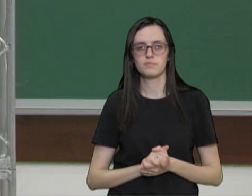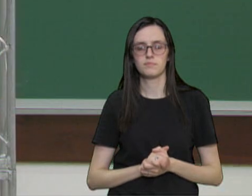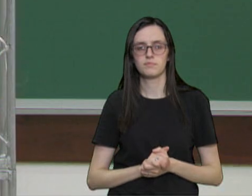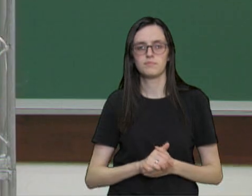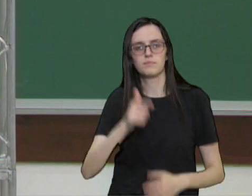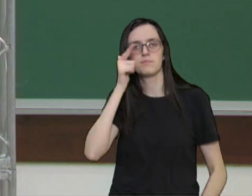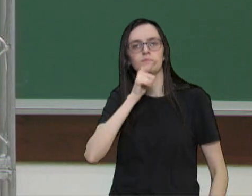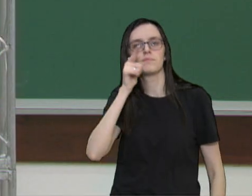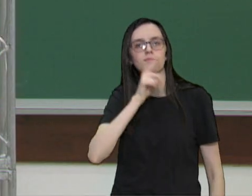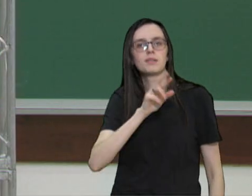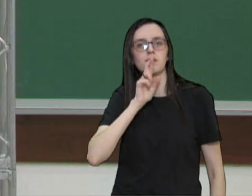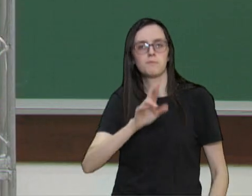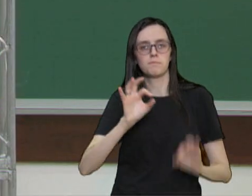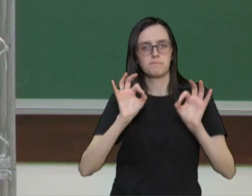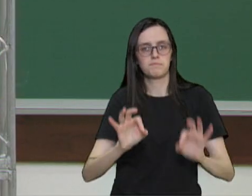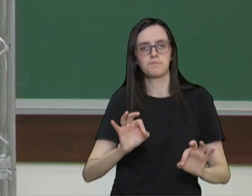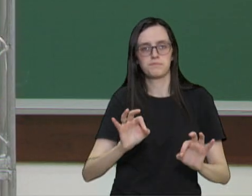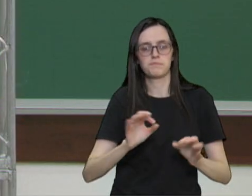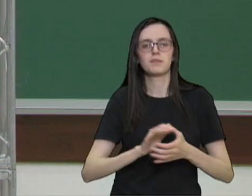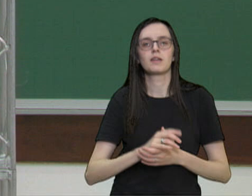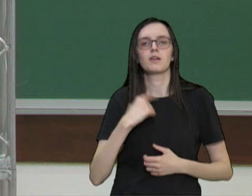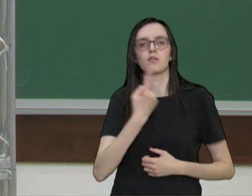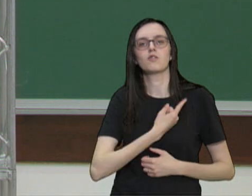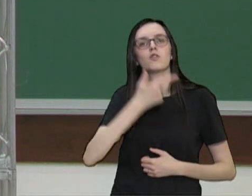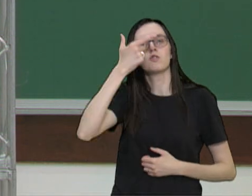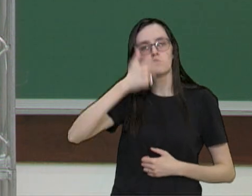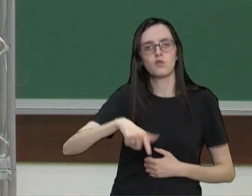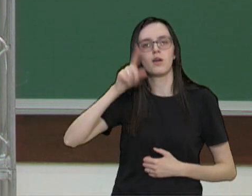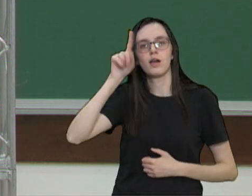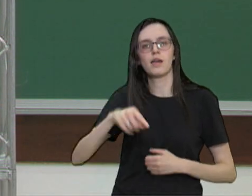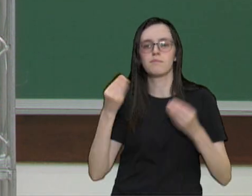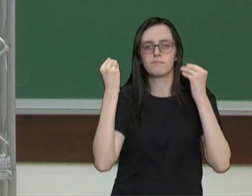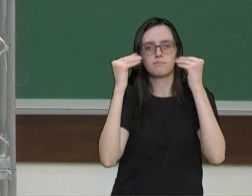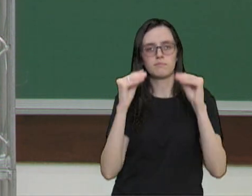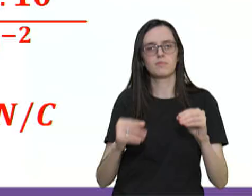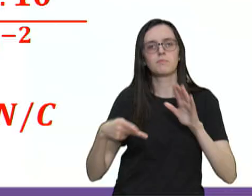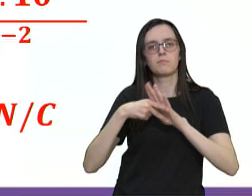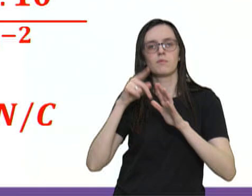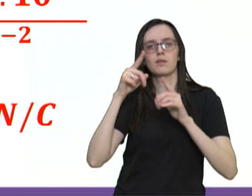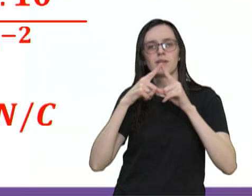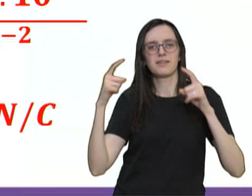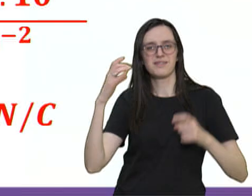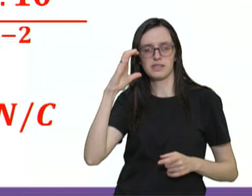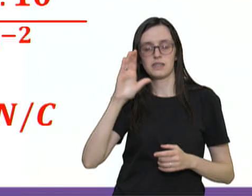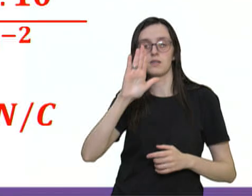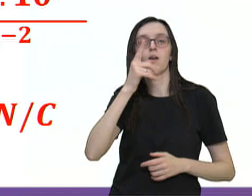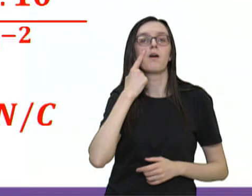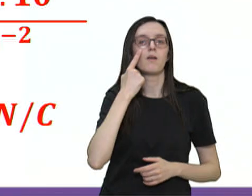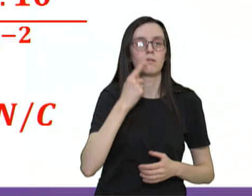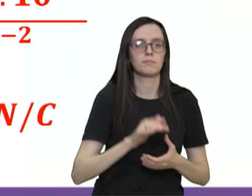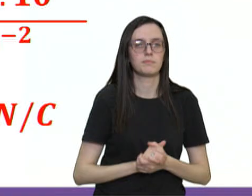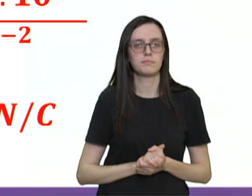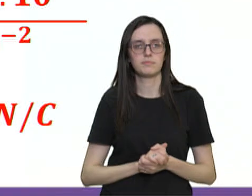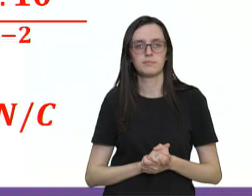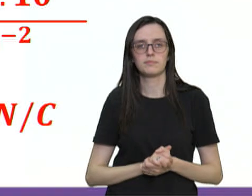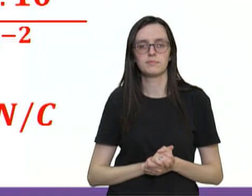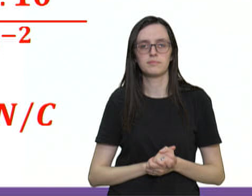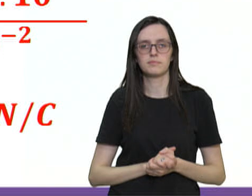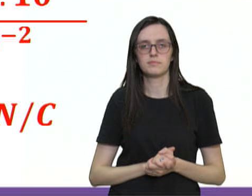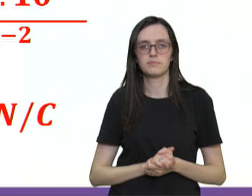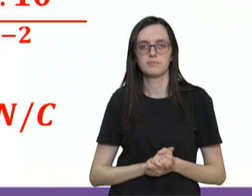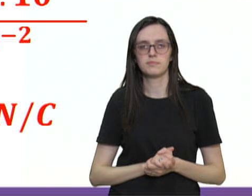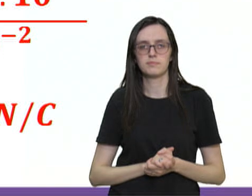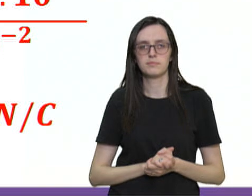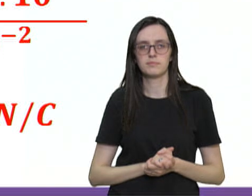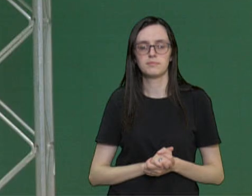o valor do coeficiente, nós aplicamos de novo as regras de notação científica. 9 mais menos